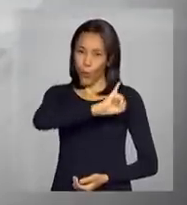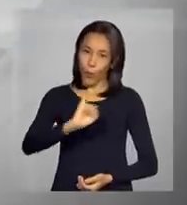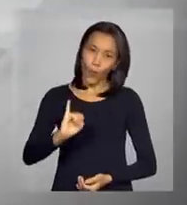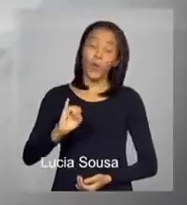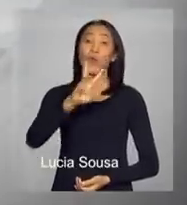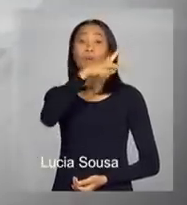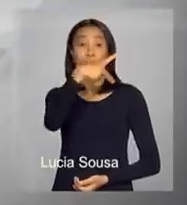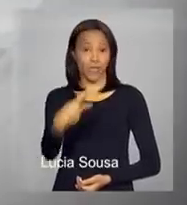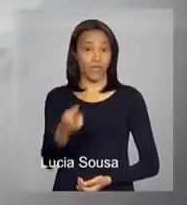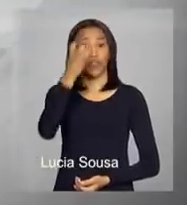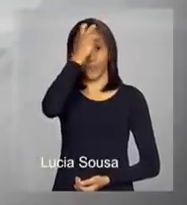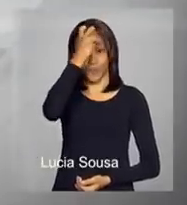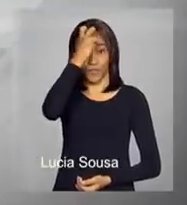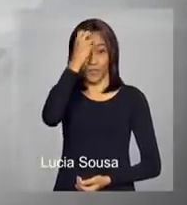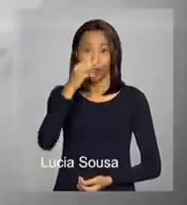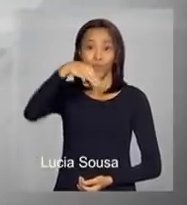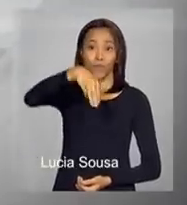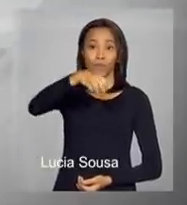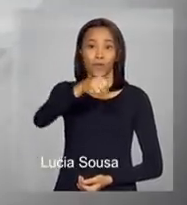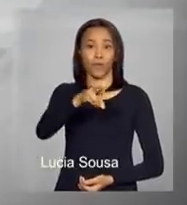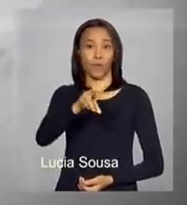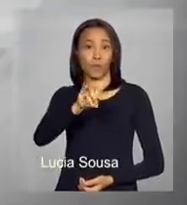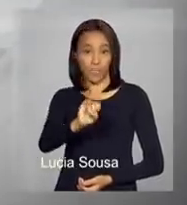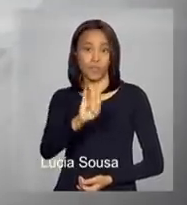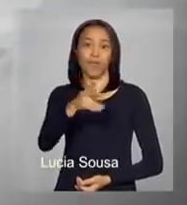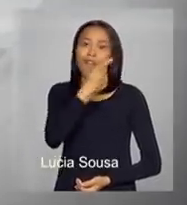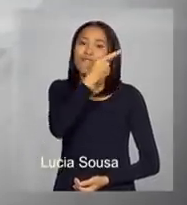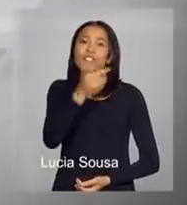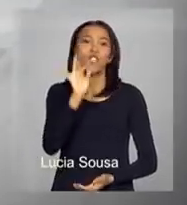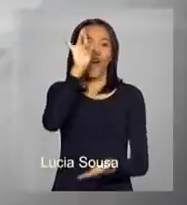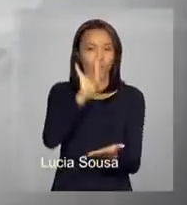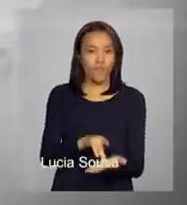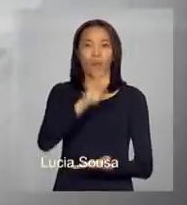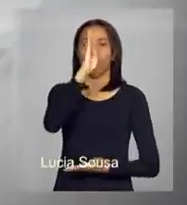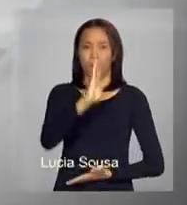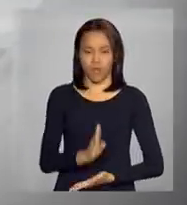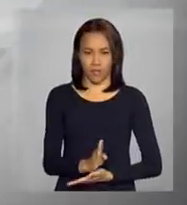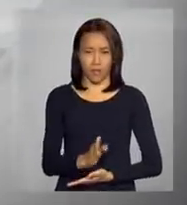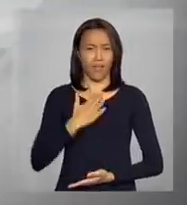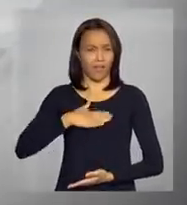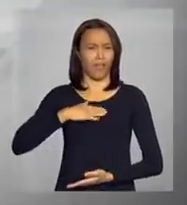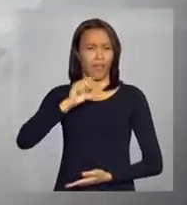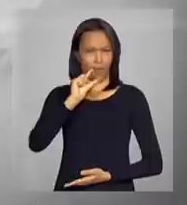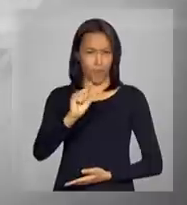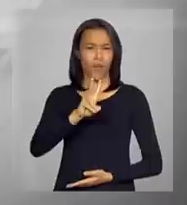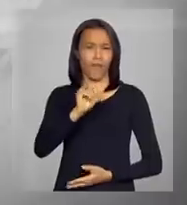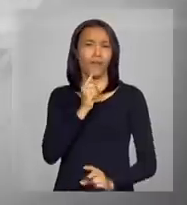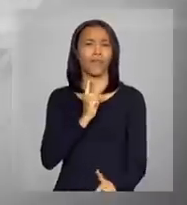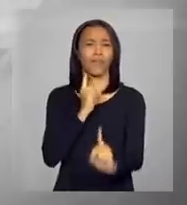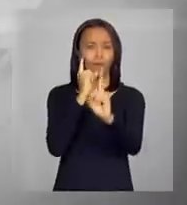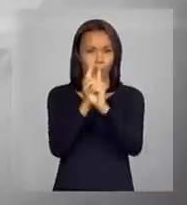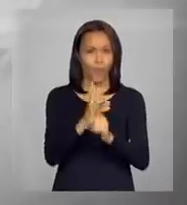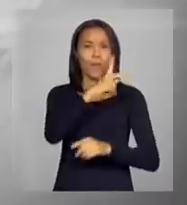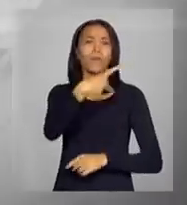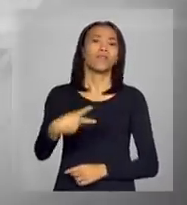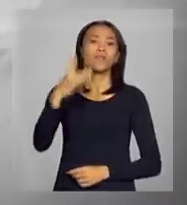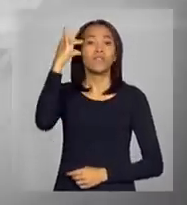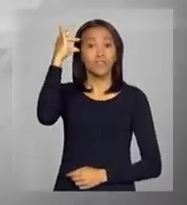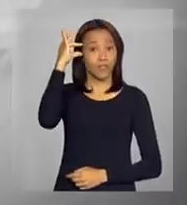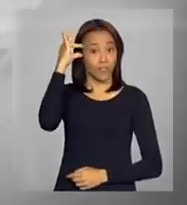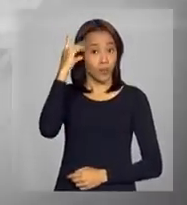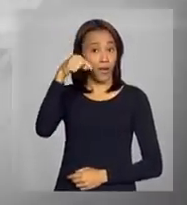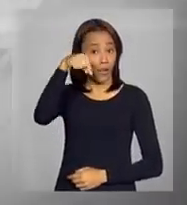Olá, o presidente do Egito, Mohamed Mursi, está em visita oficial ao Brasil. Daqui a pouco ele vai ser recebido pela presidenta